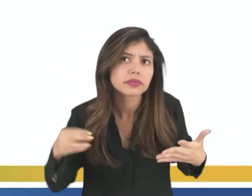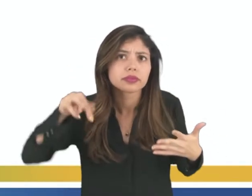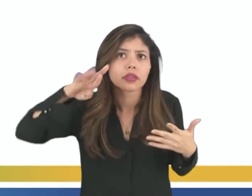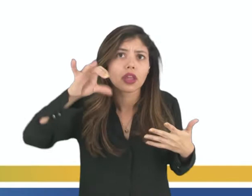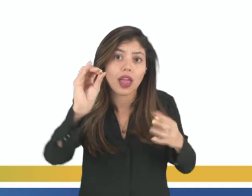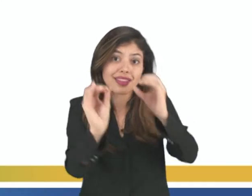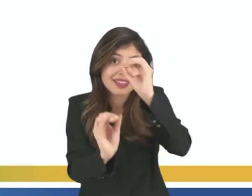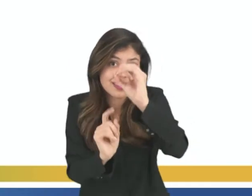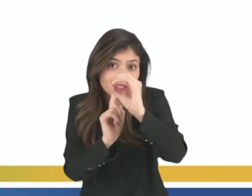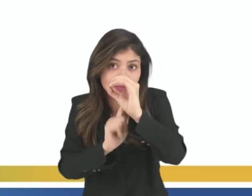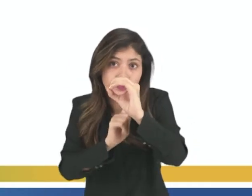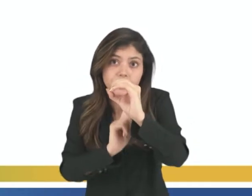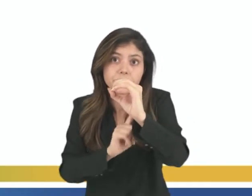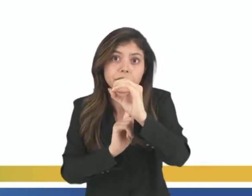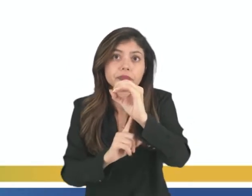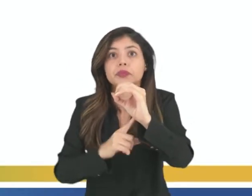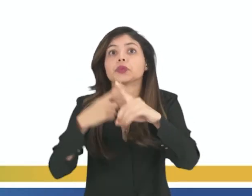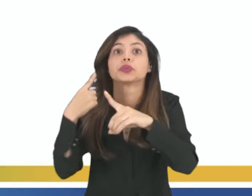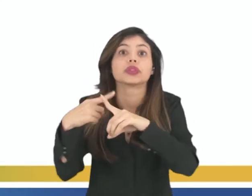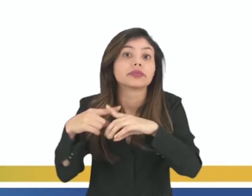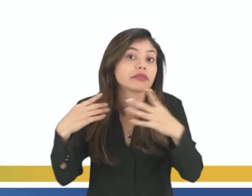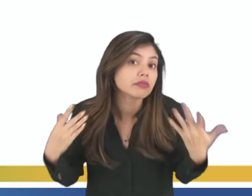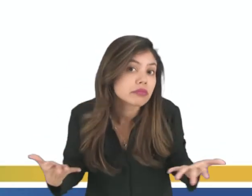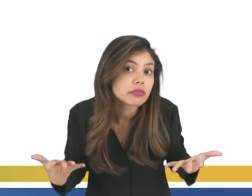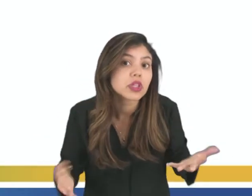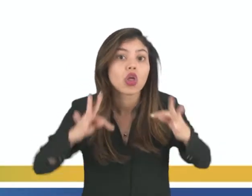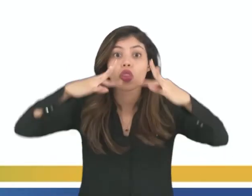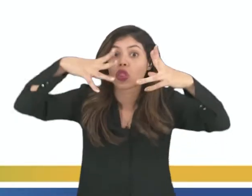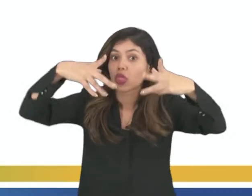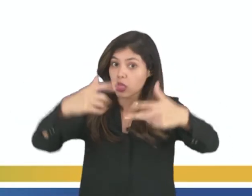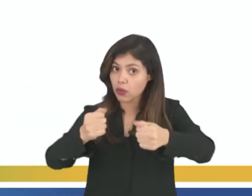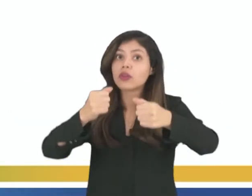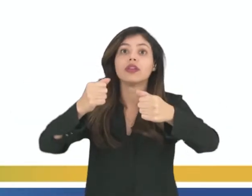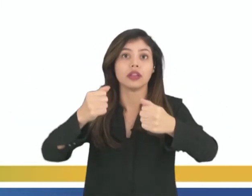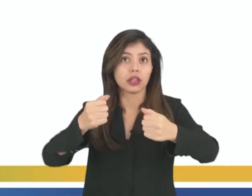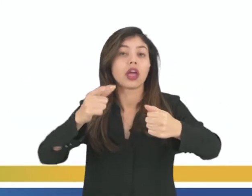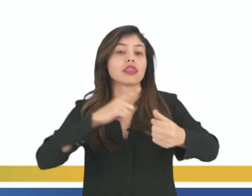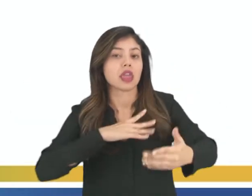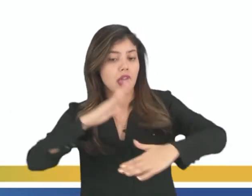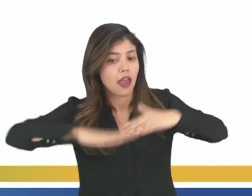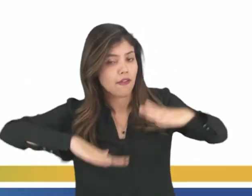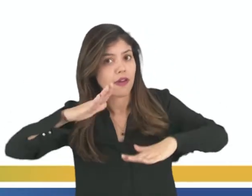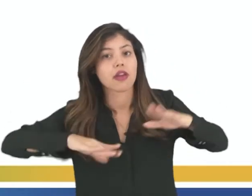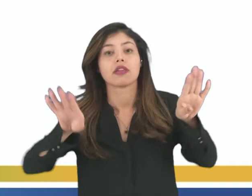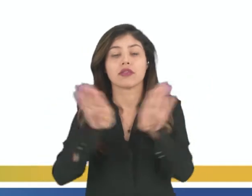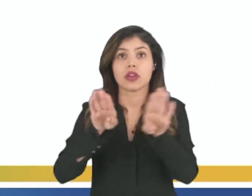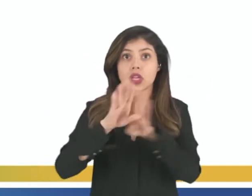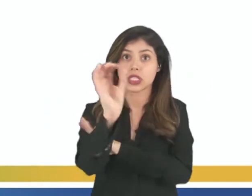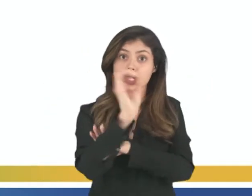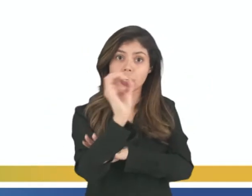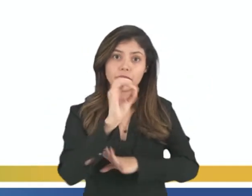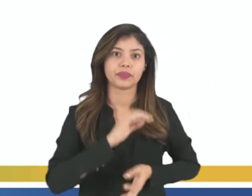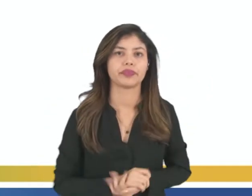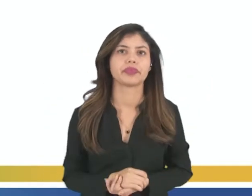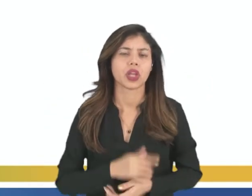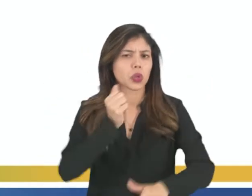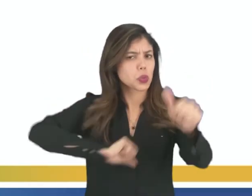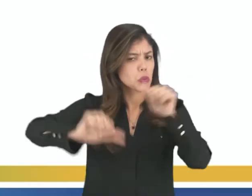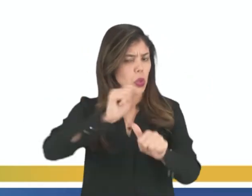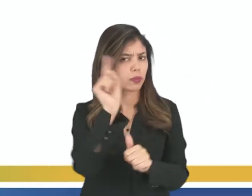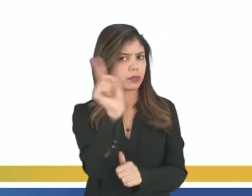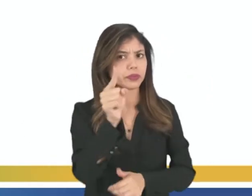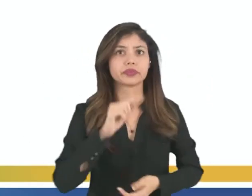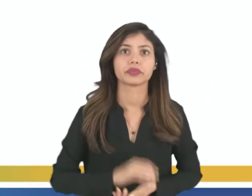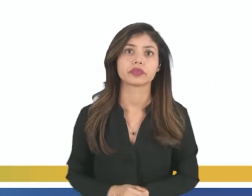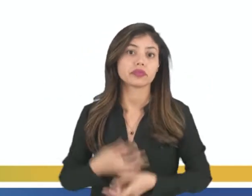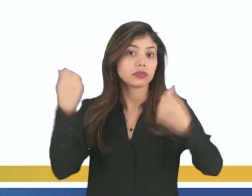metálico é zero aqui. Por quê? Porque toda substância simples tem variação de entalpia zero. Não troca calor. O